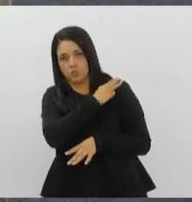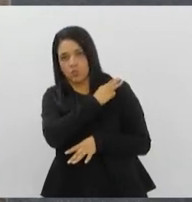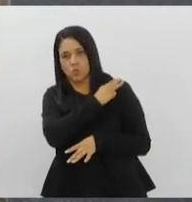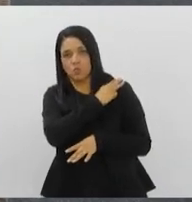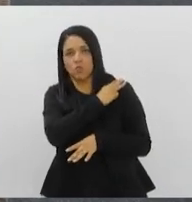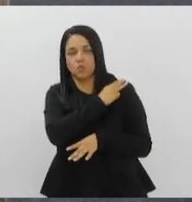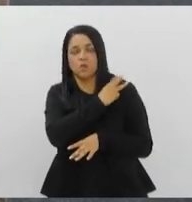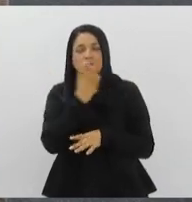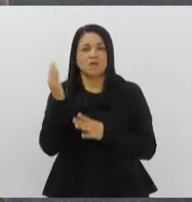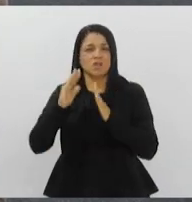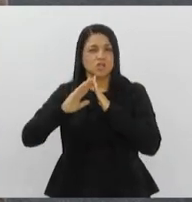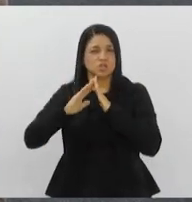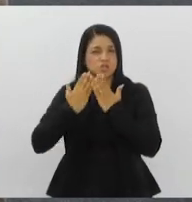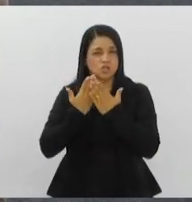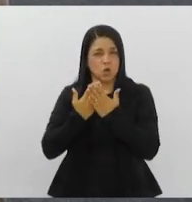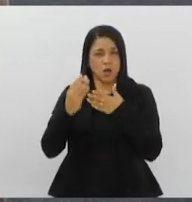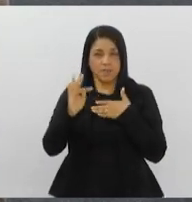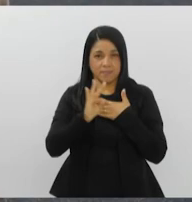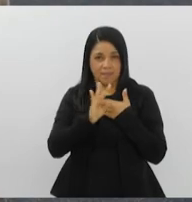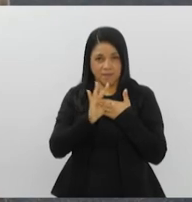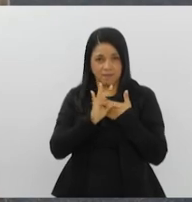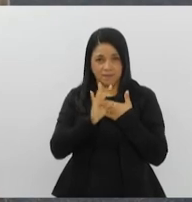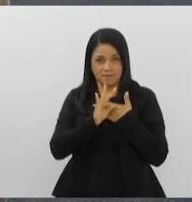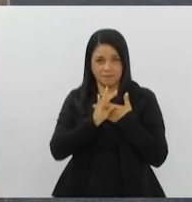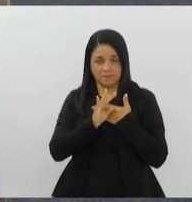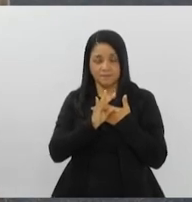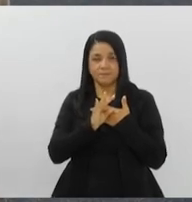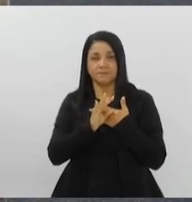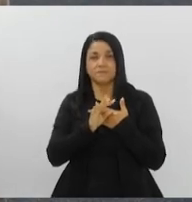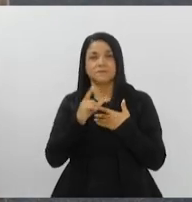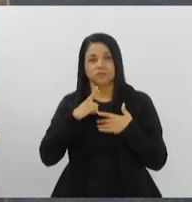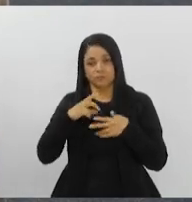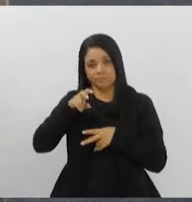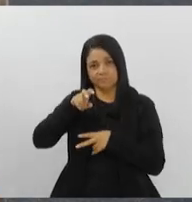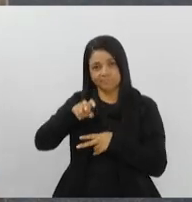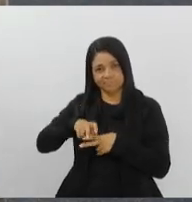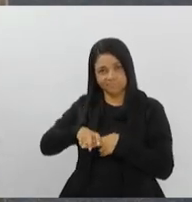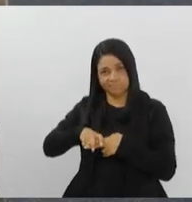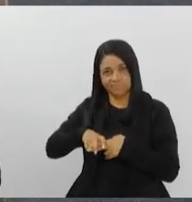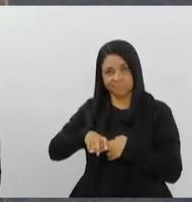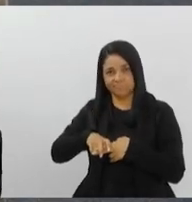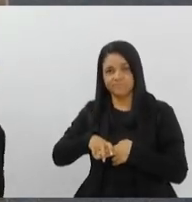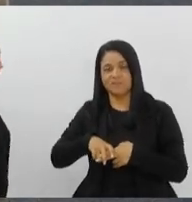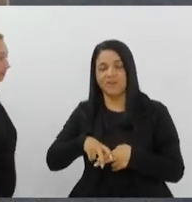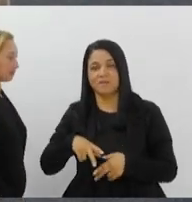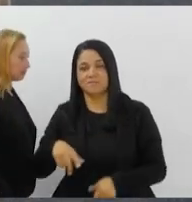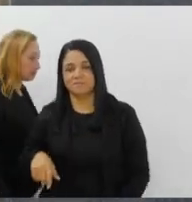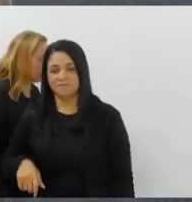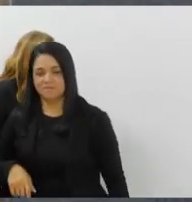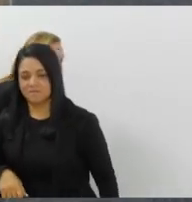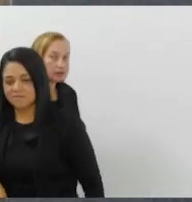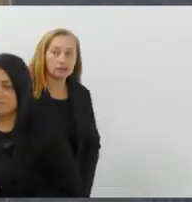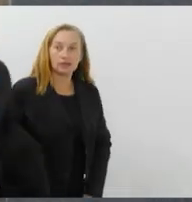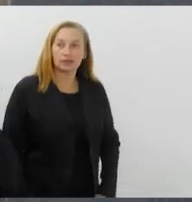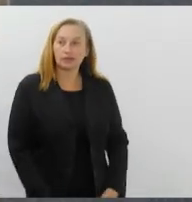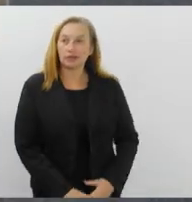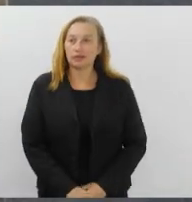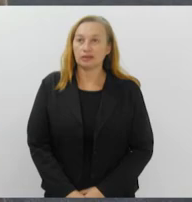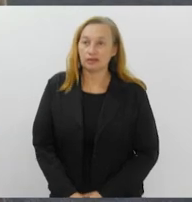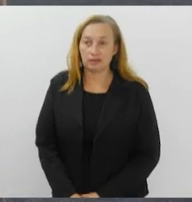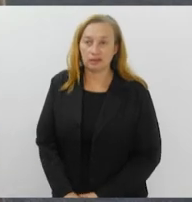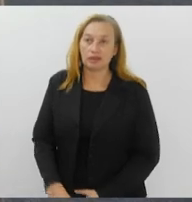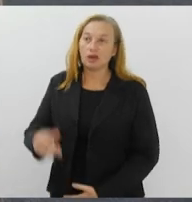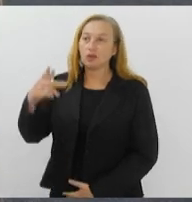lá na escola técnica, eu tinha uma cadeira que chamava de